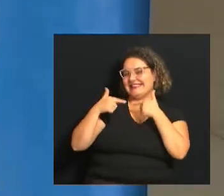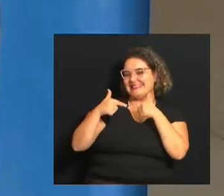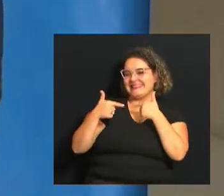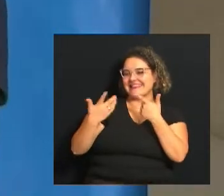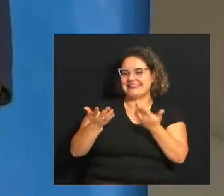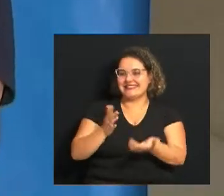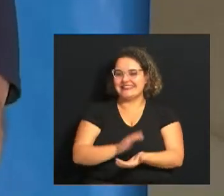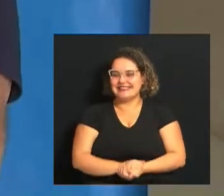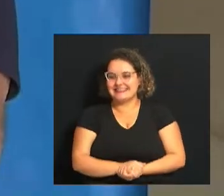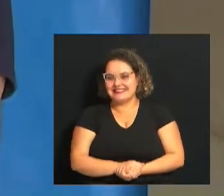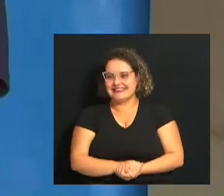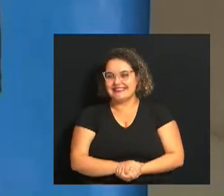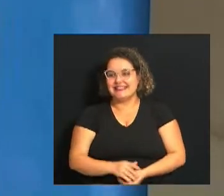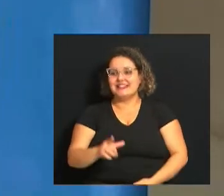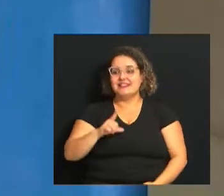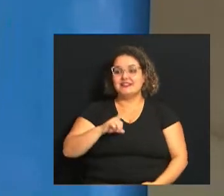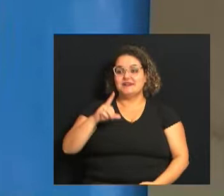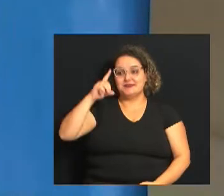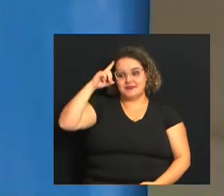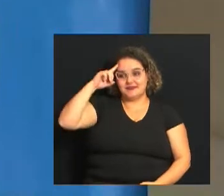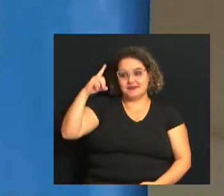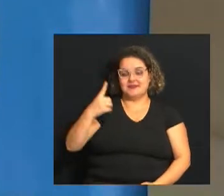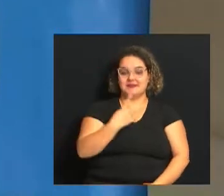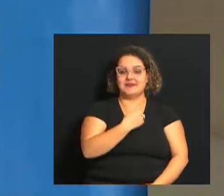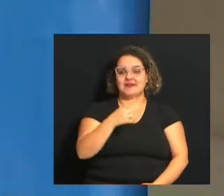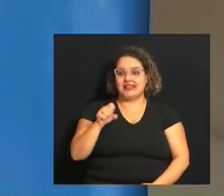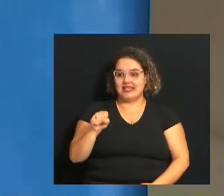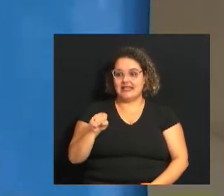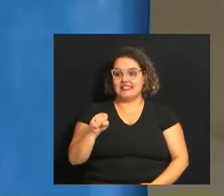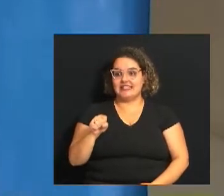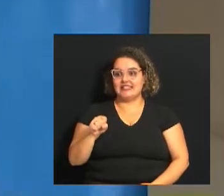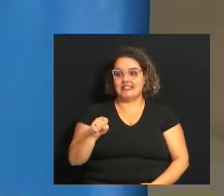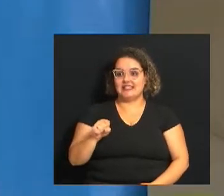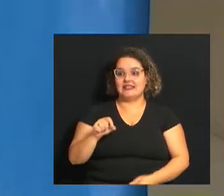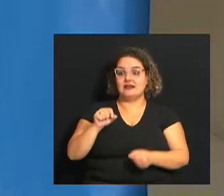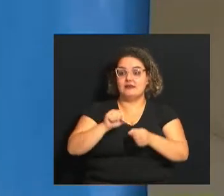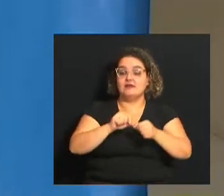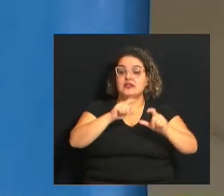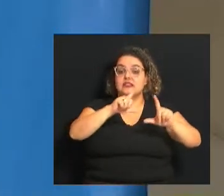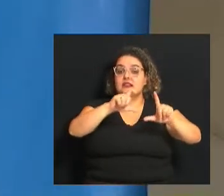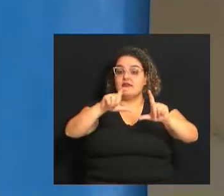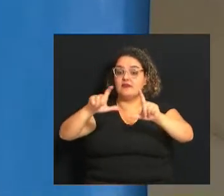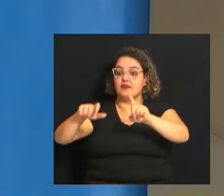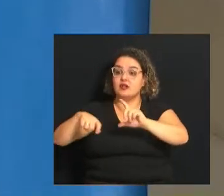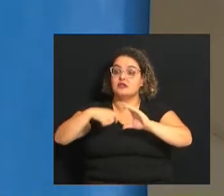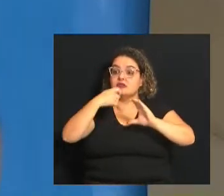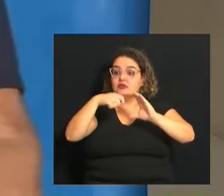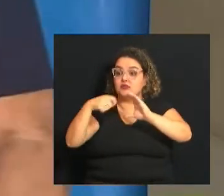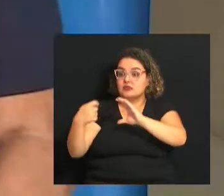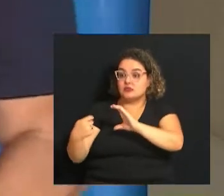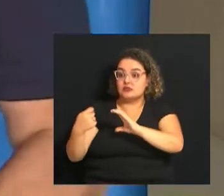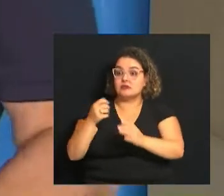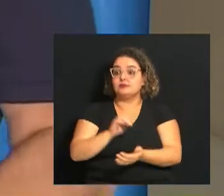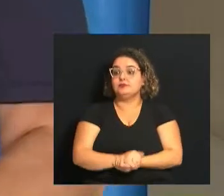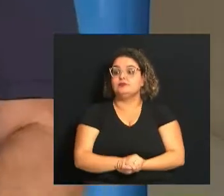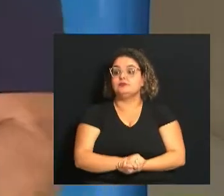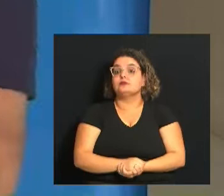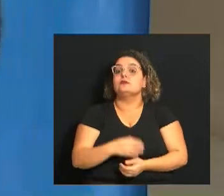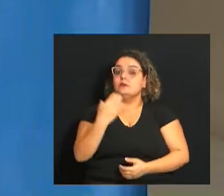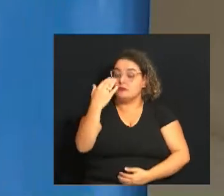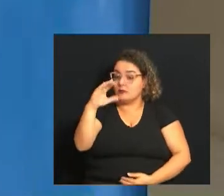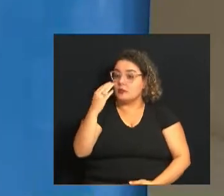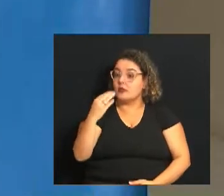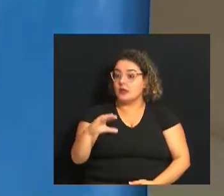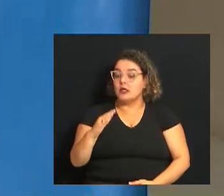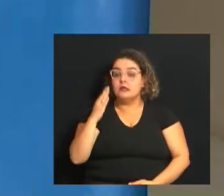Nós teremos aí no dia 18, né? Faça fotos e vídeos incríveis, né? Para postagem, né? Saber como é